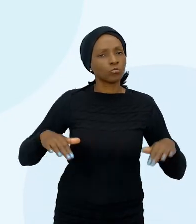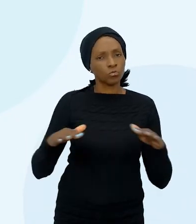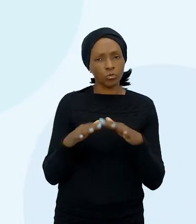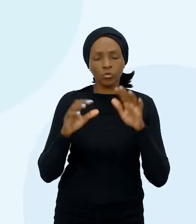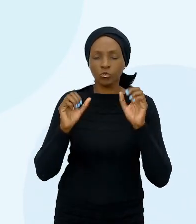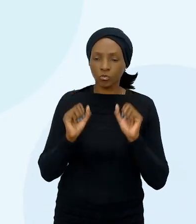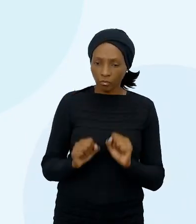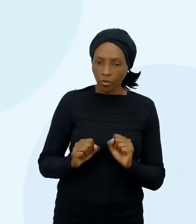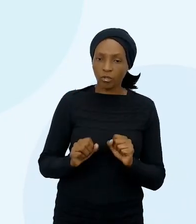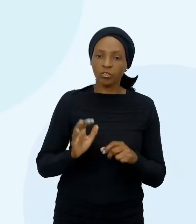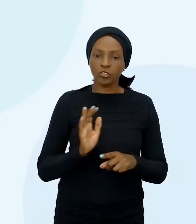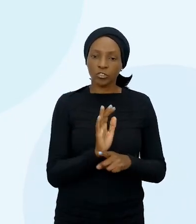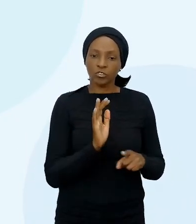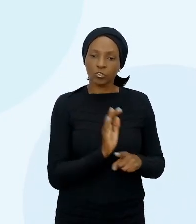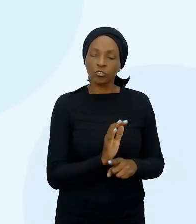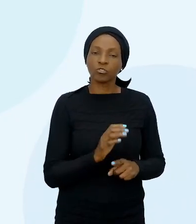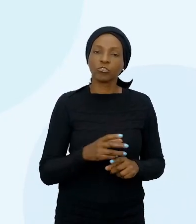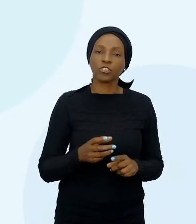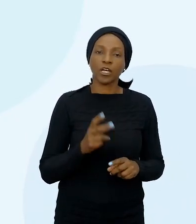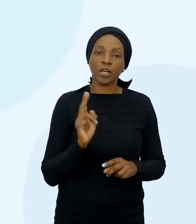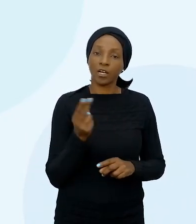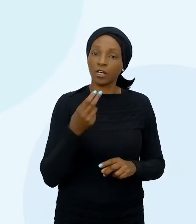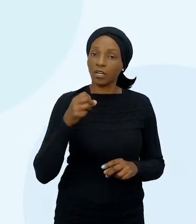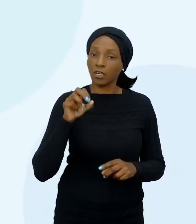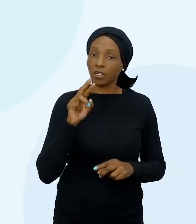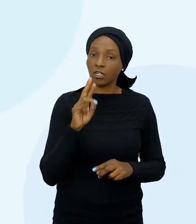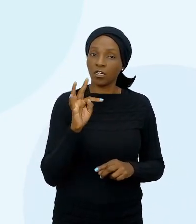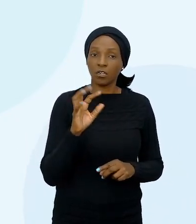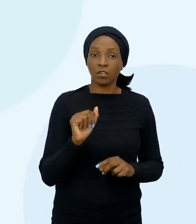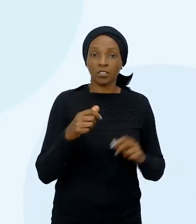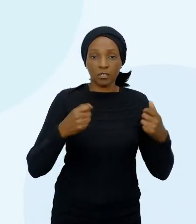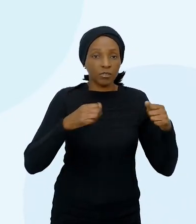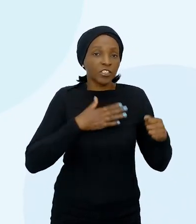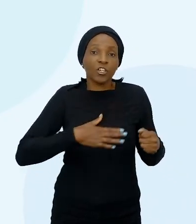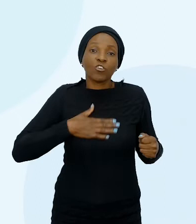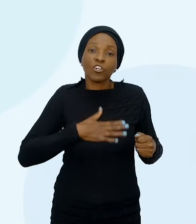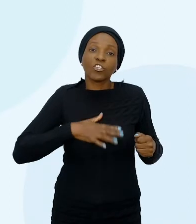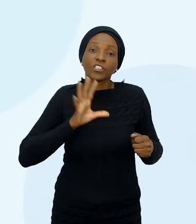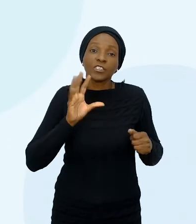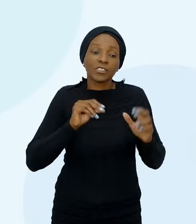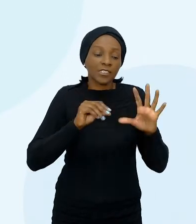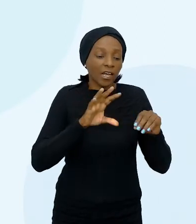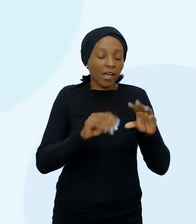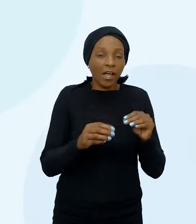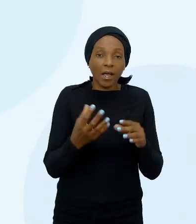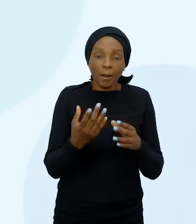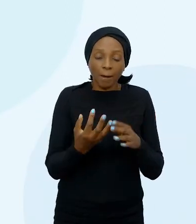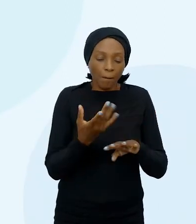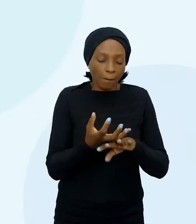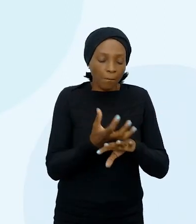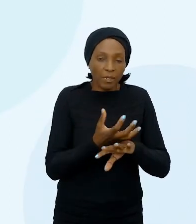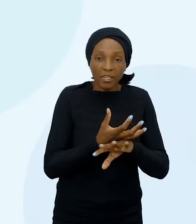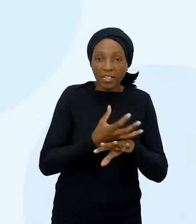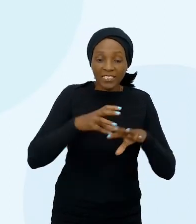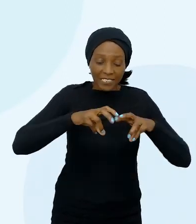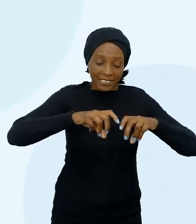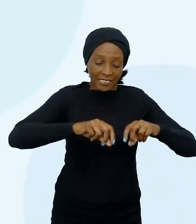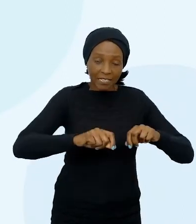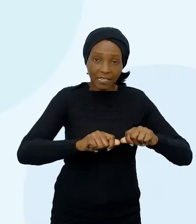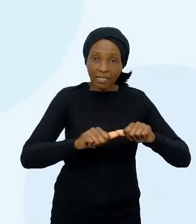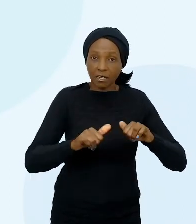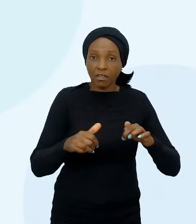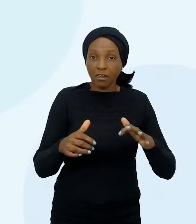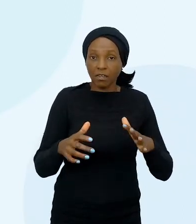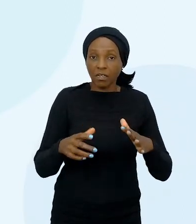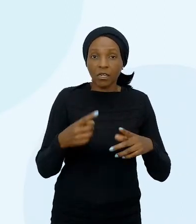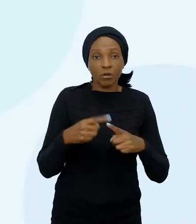do desenvolvimento de uma horta, desde que gostem de lidar com plantas e terra. Meu povo, vai sujar a mão.